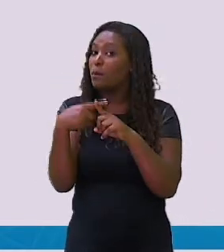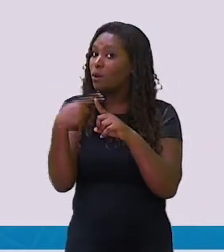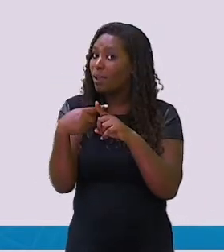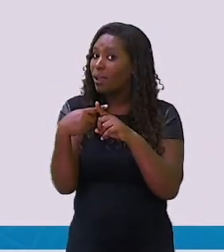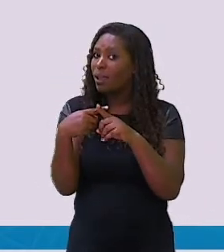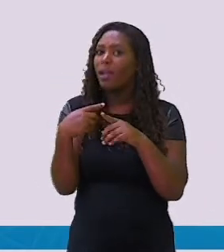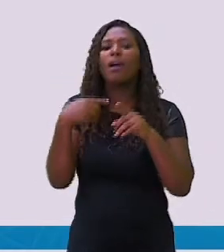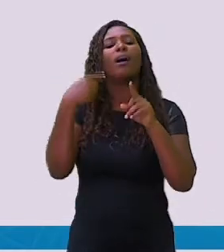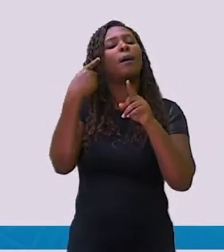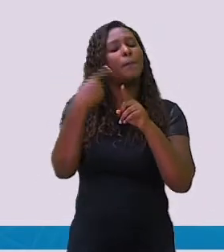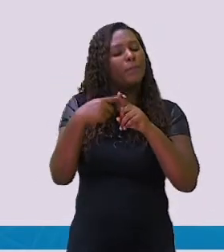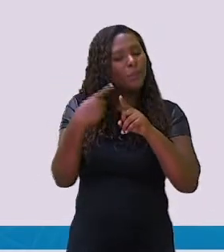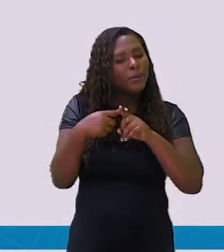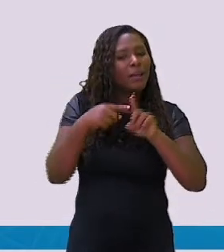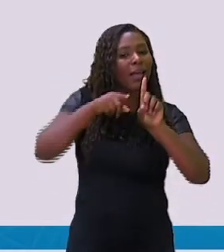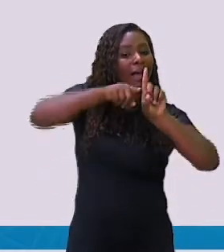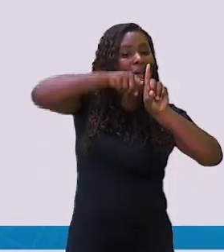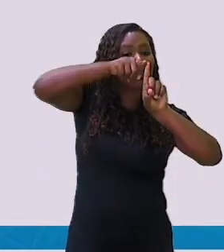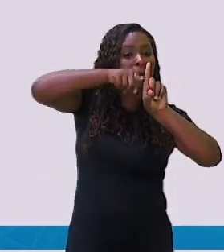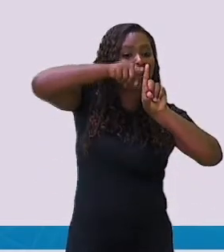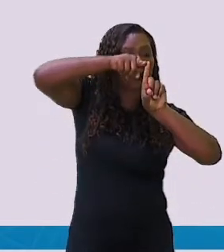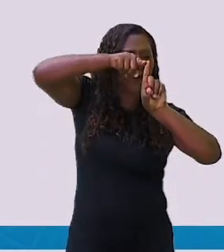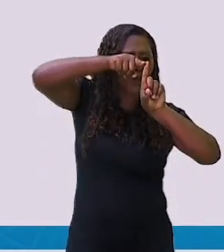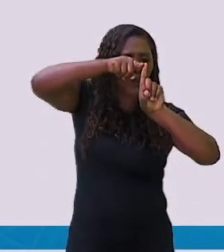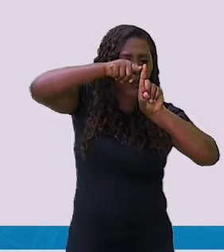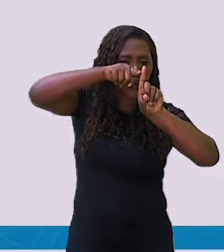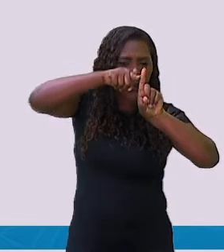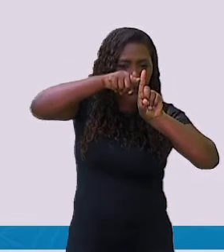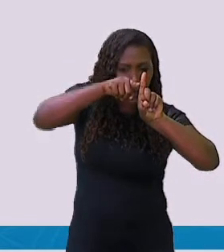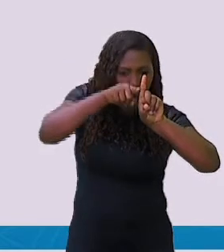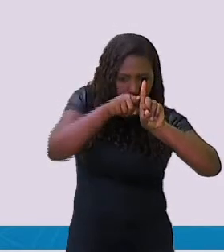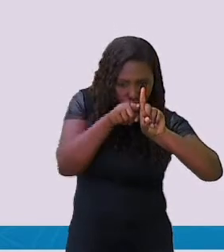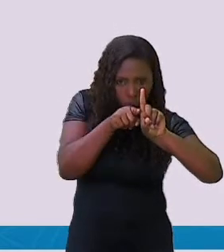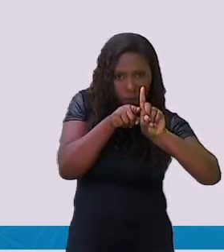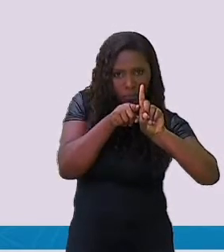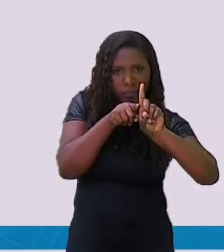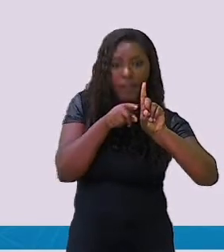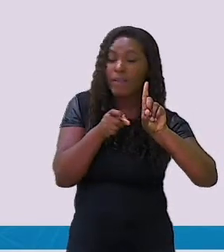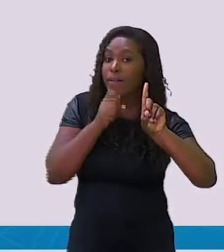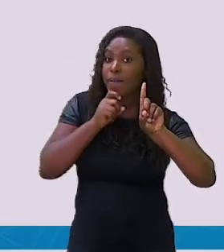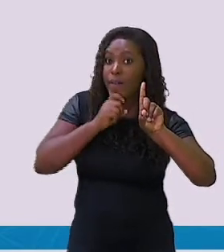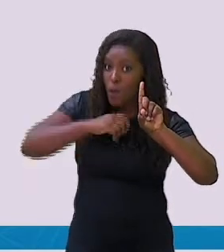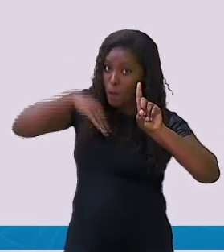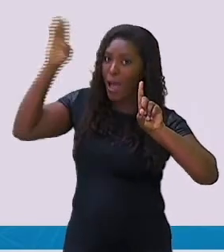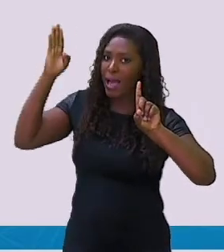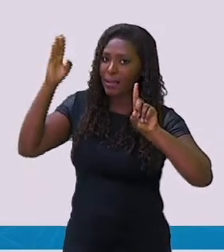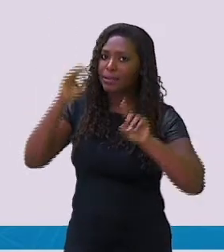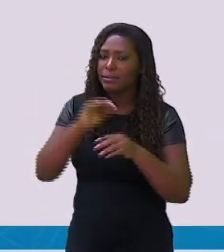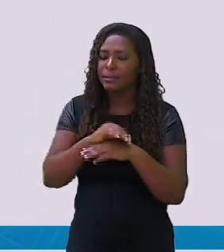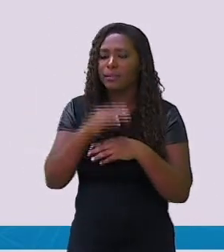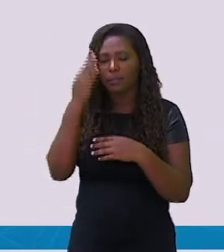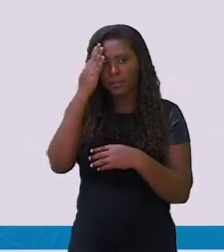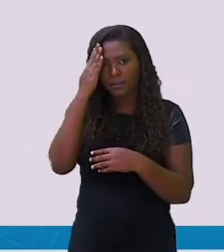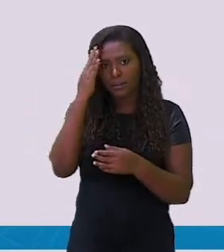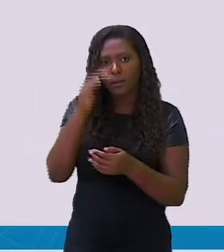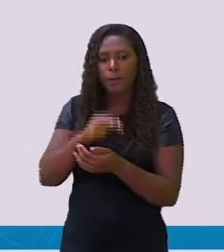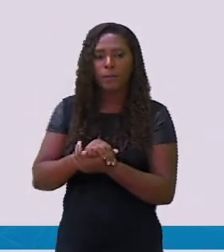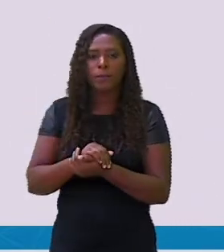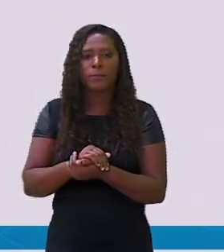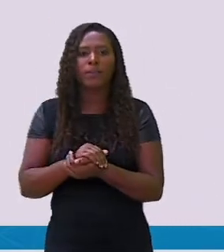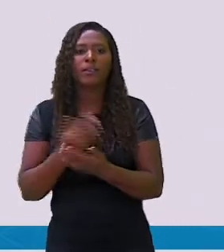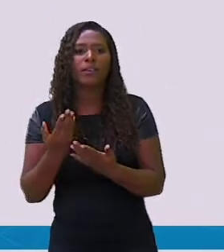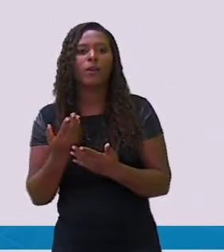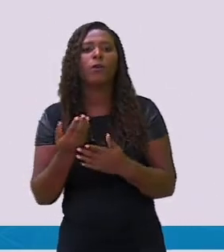caiu 1,6 graus celcius Então agora eu vou resolver vou tirar do parênteses -